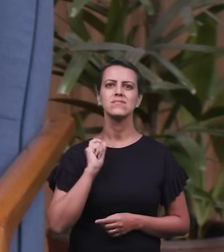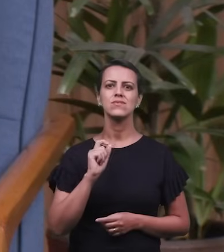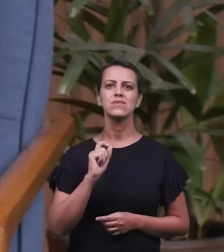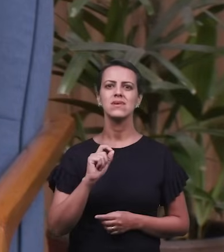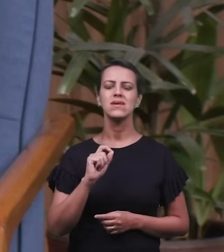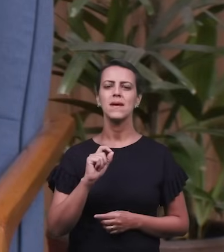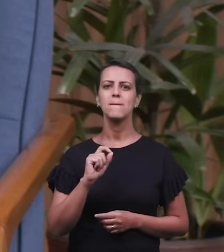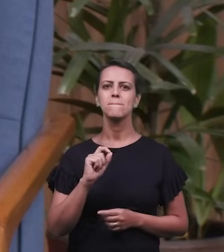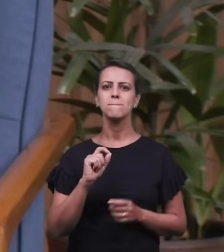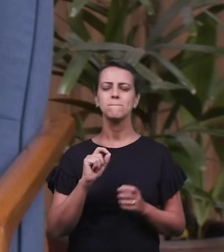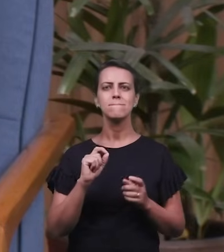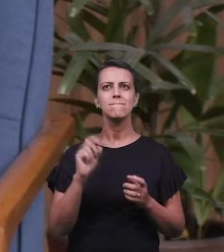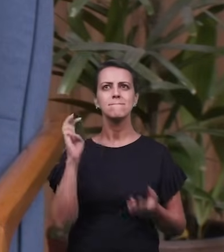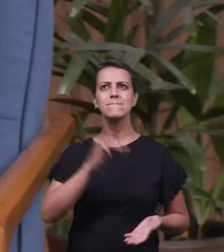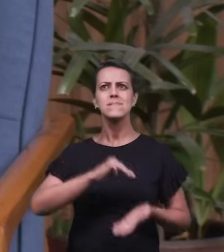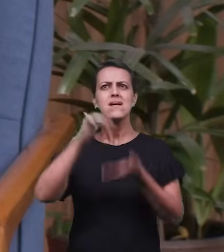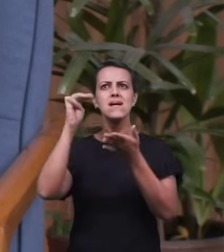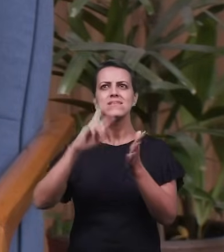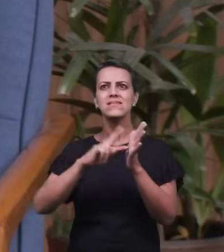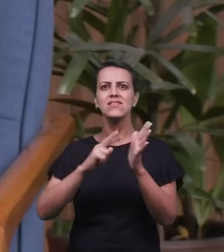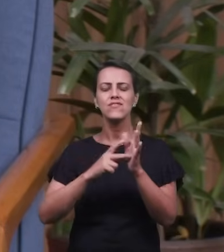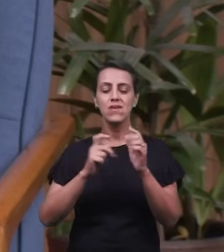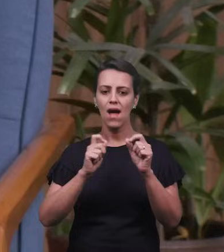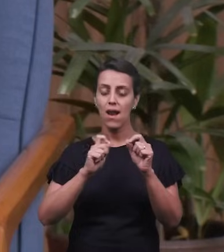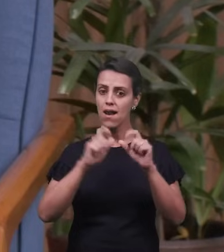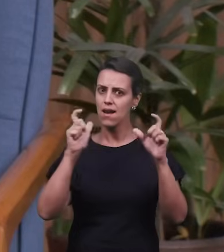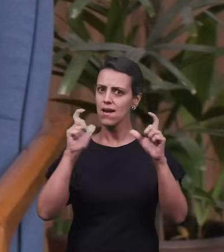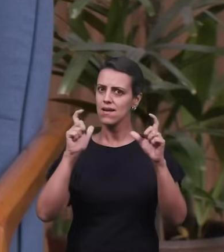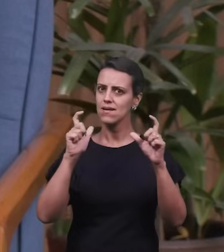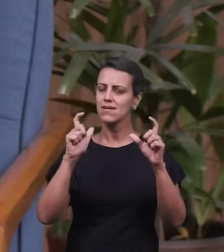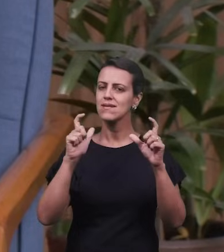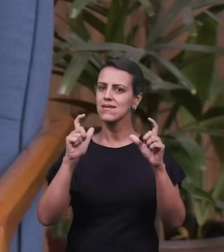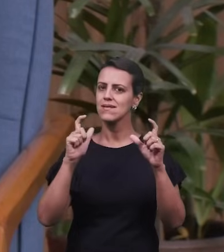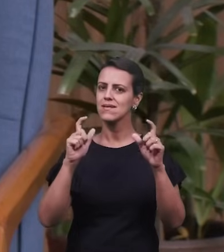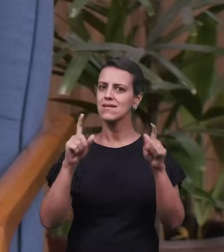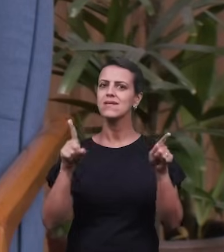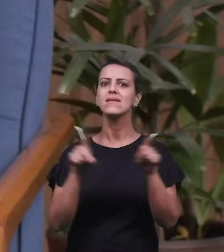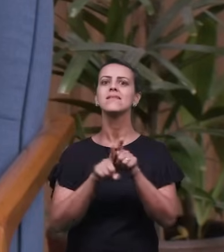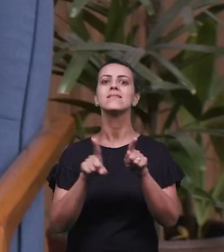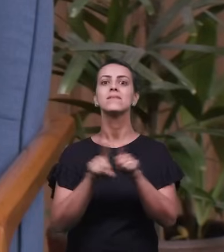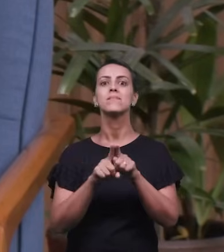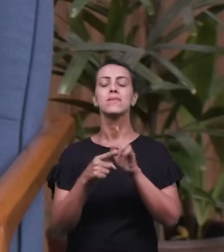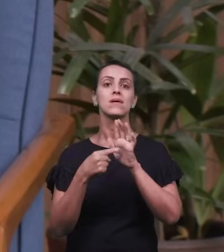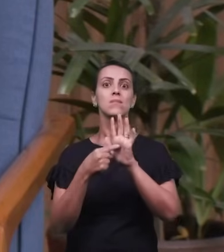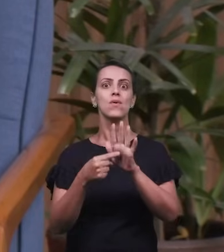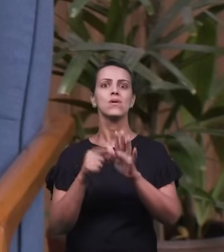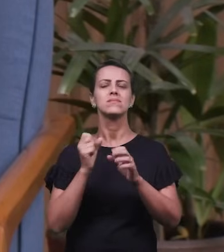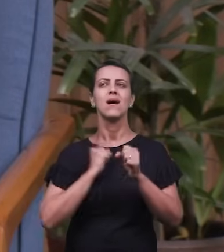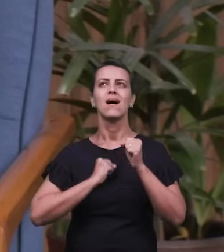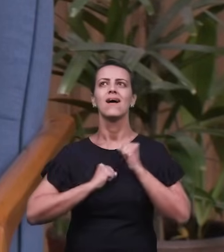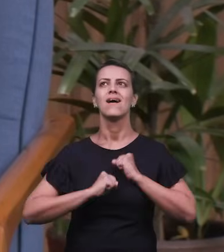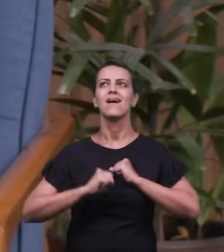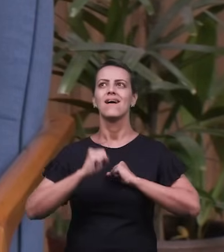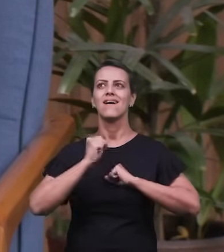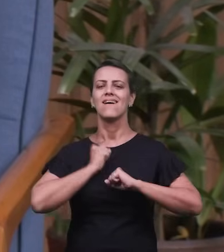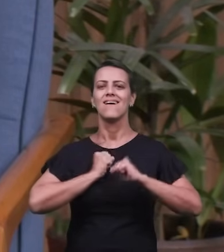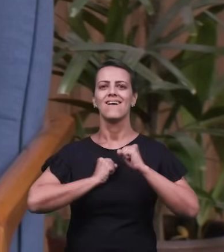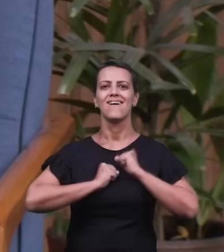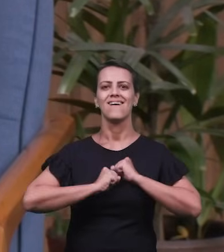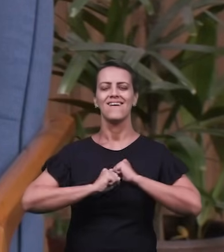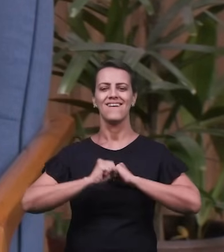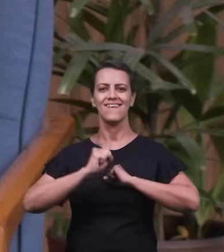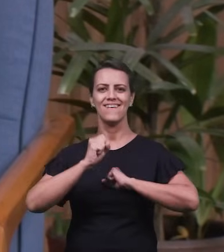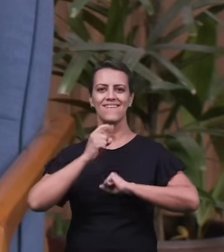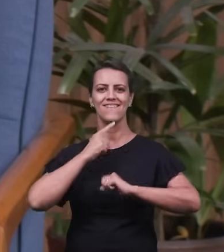mesmo tempo em que ela é um alerta, ela transmite um anseio, ela é um